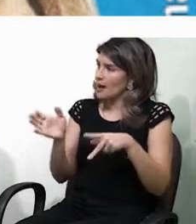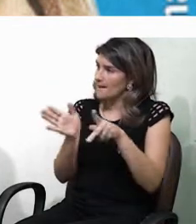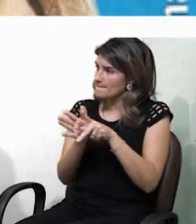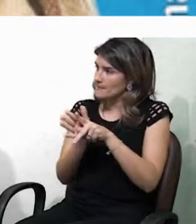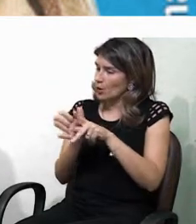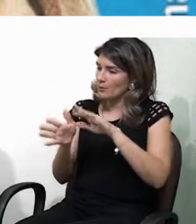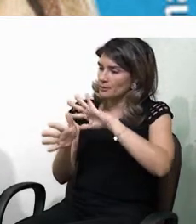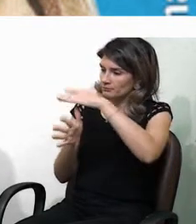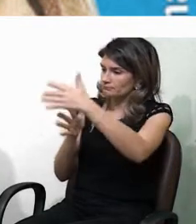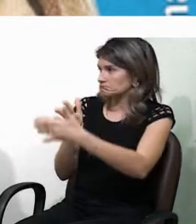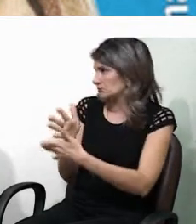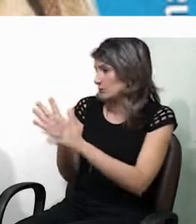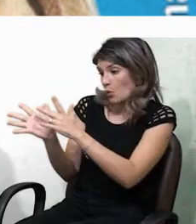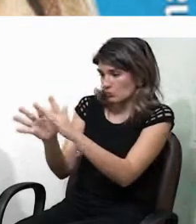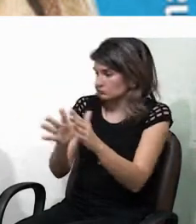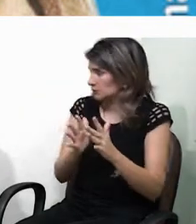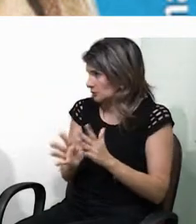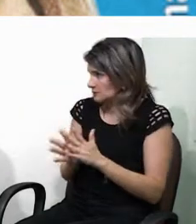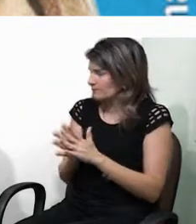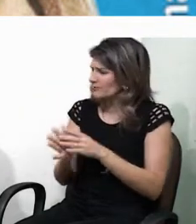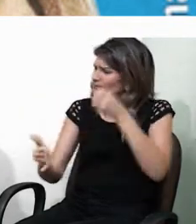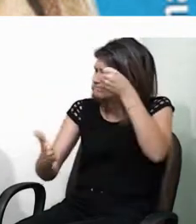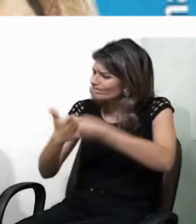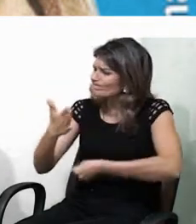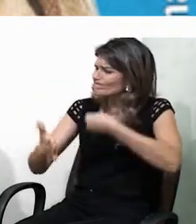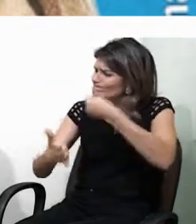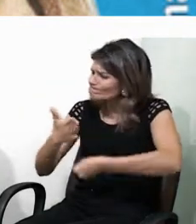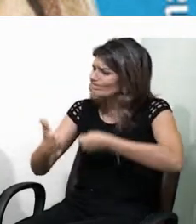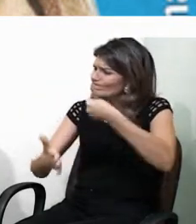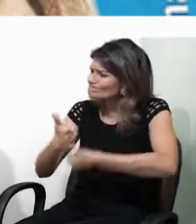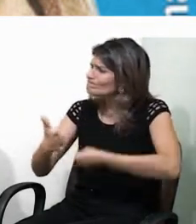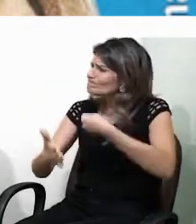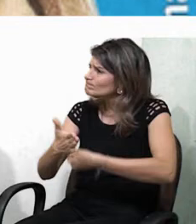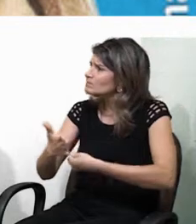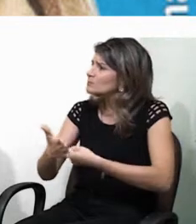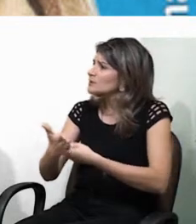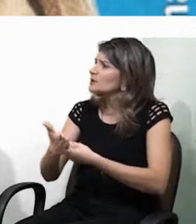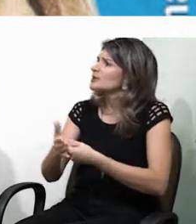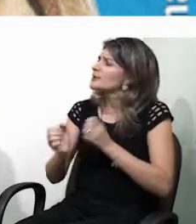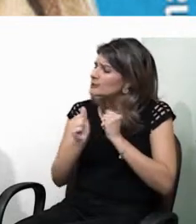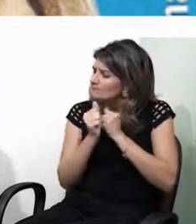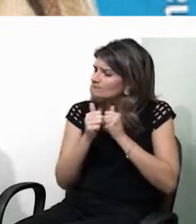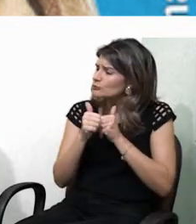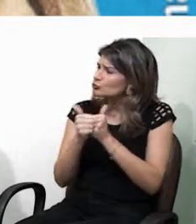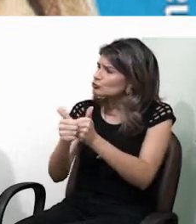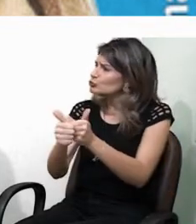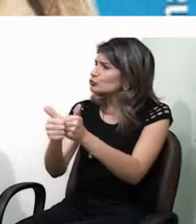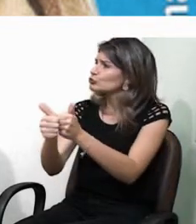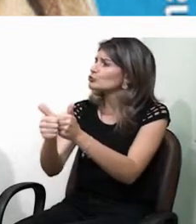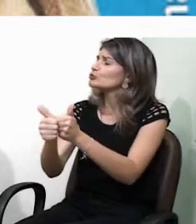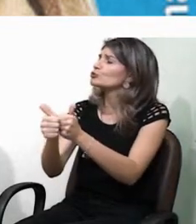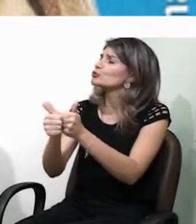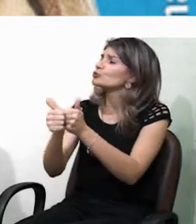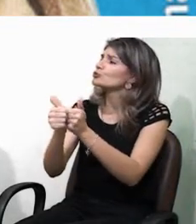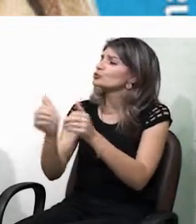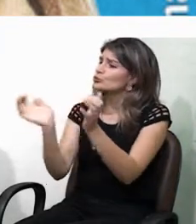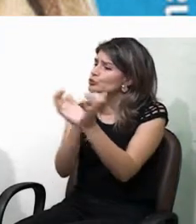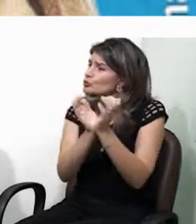língua, que luta pelos seus direitos, que participa ativamente da comunidade